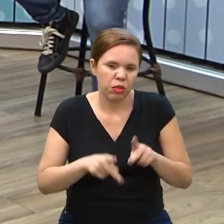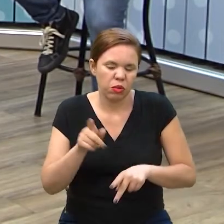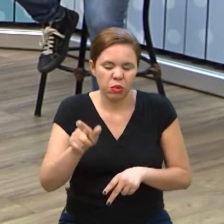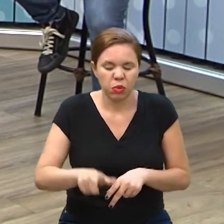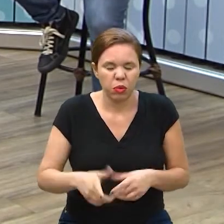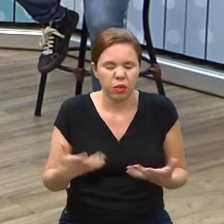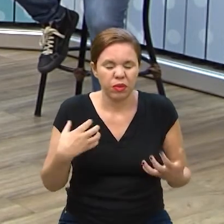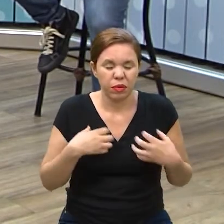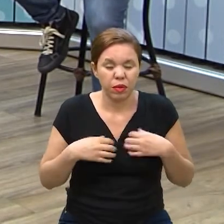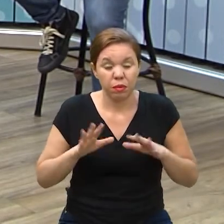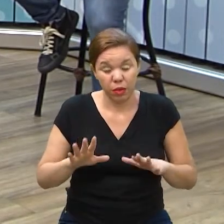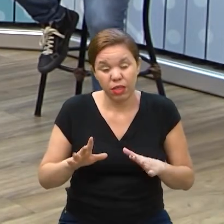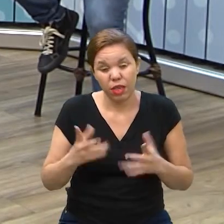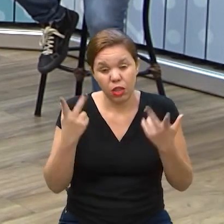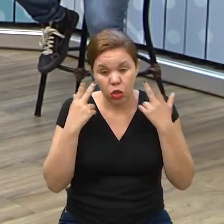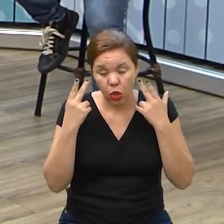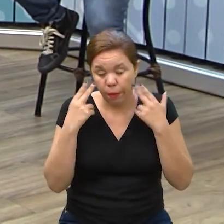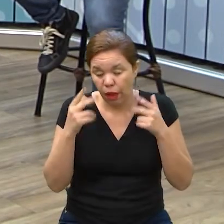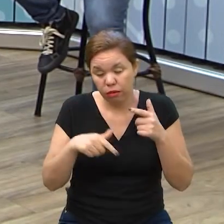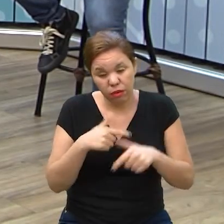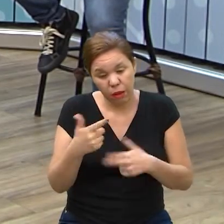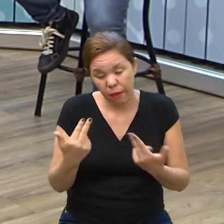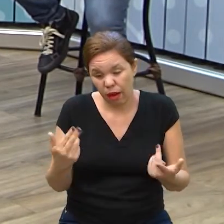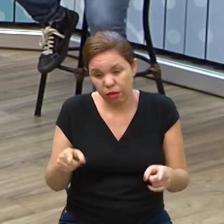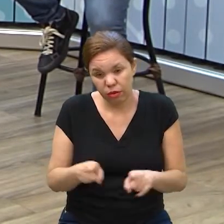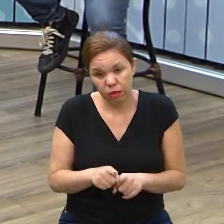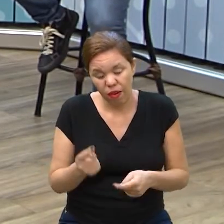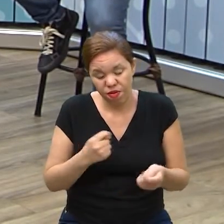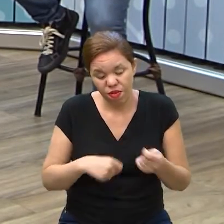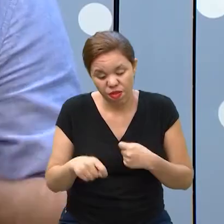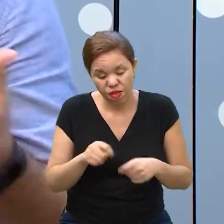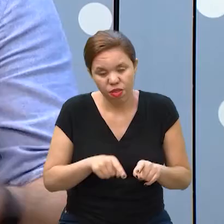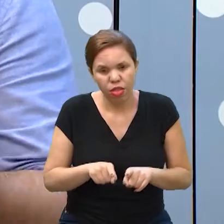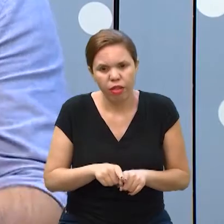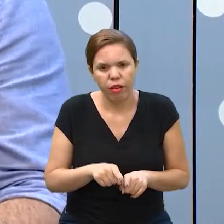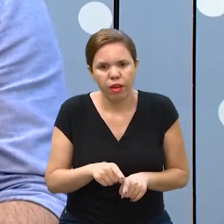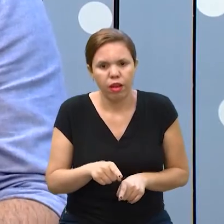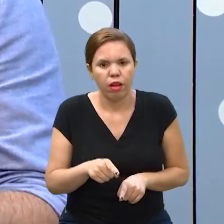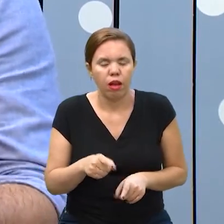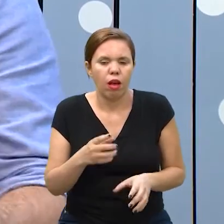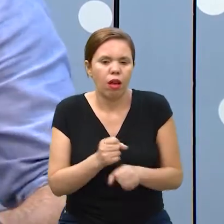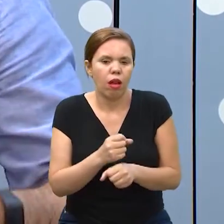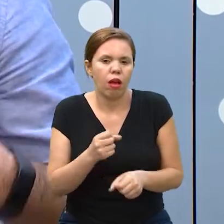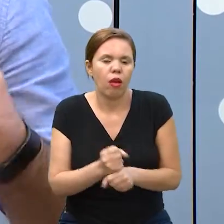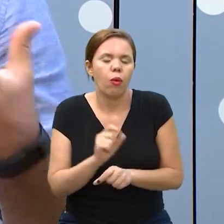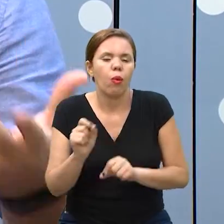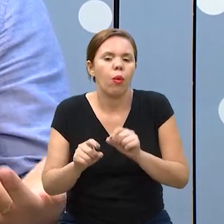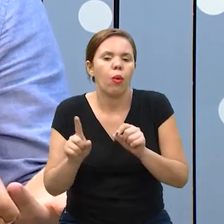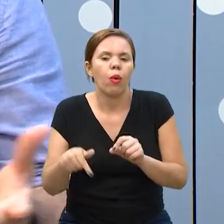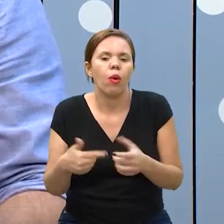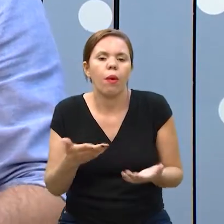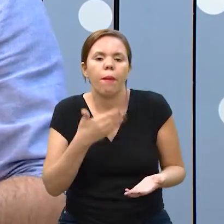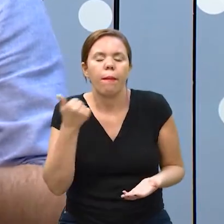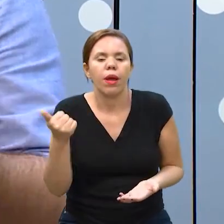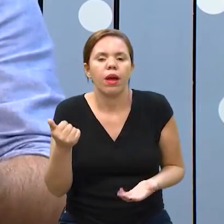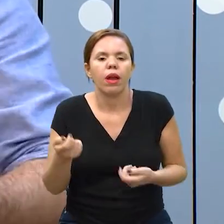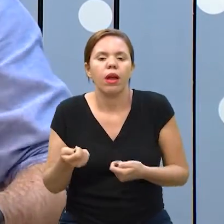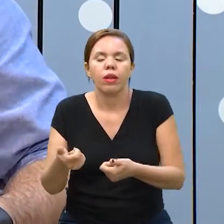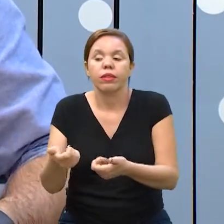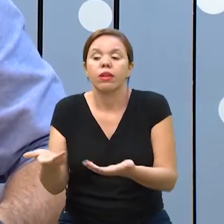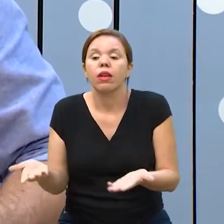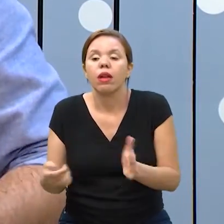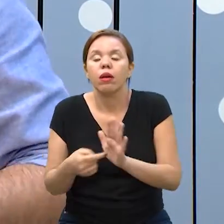desconforto para o influenciador, mas acho que faz parte do negócio, né? Por quê? Porque os algoritmos vão mudando, as contas, né, do que é